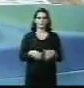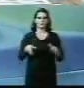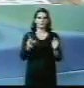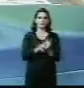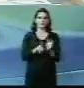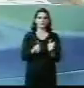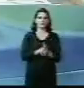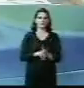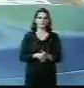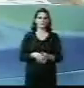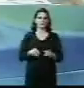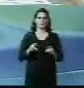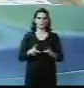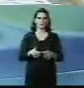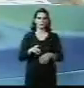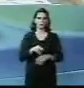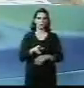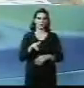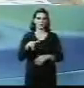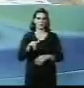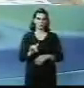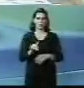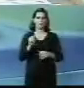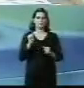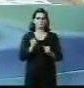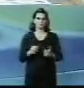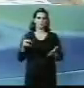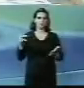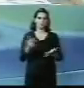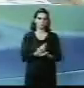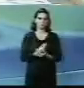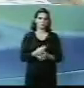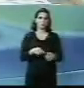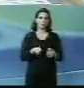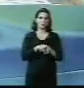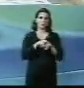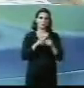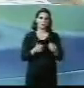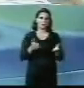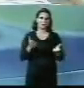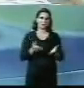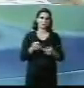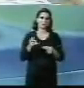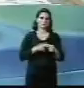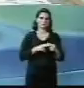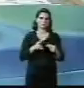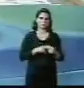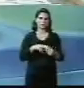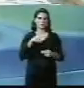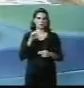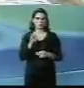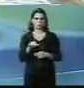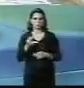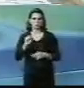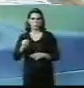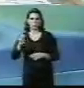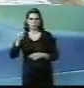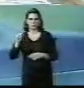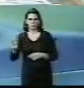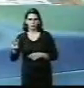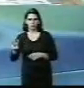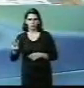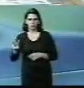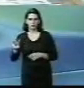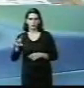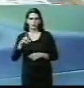para ele. Só para ele. E o proxy pode ser que aconteça isso? Também. Mas hoje é usual a gente usar softwares, né, em servidores que